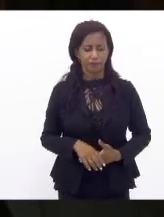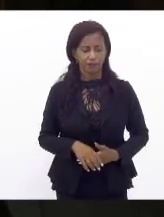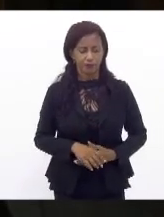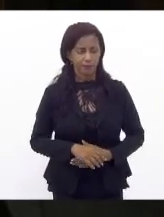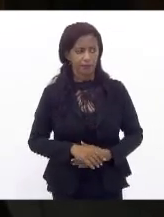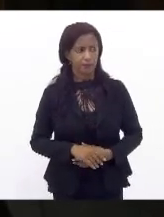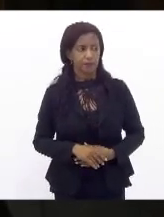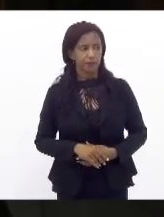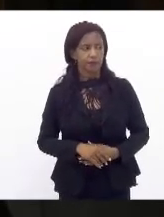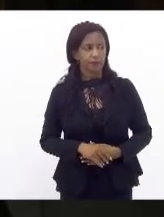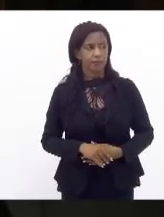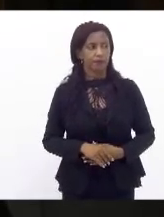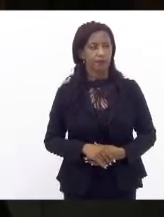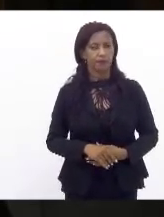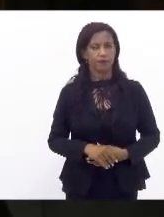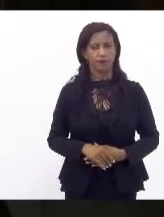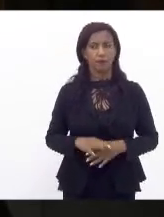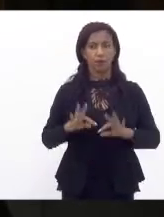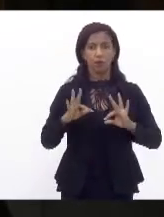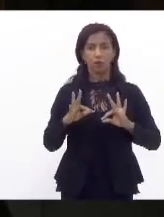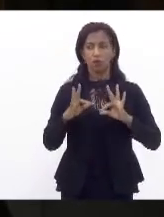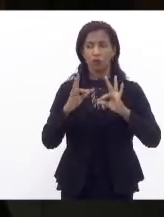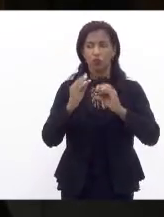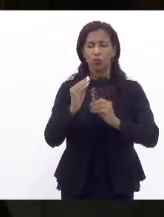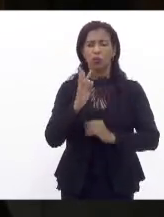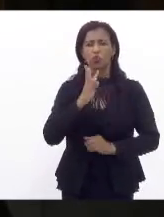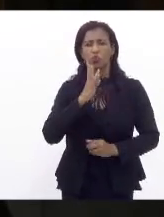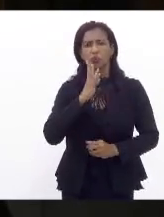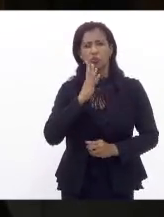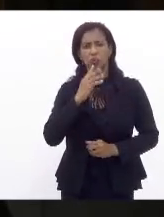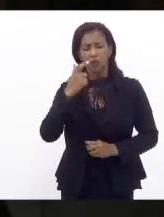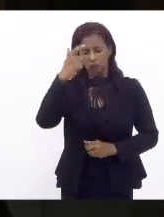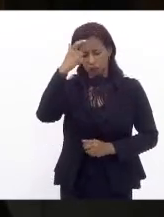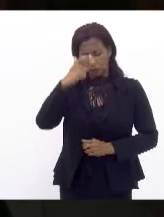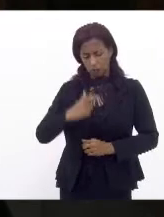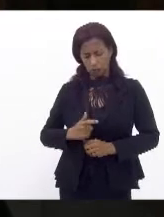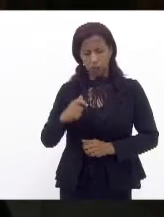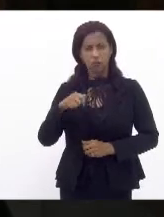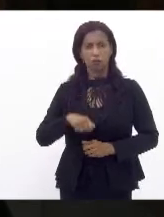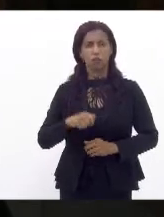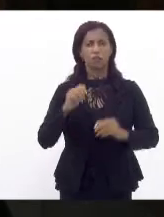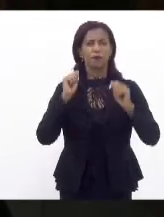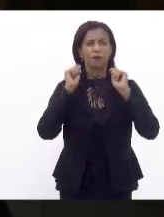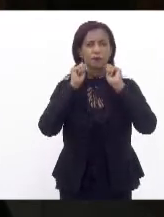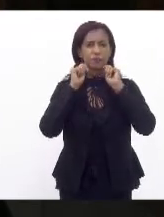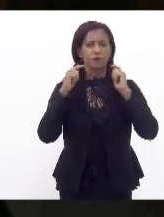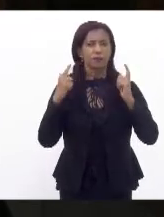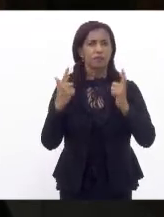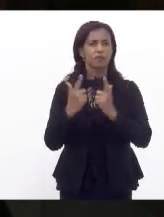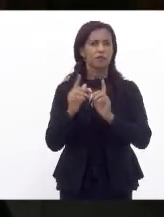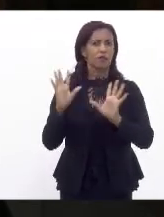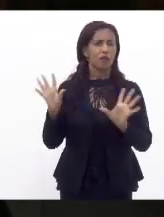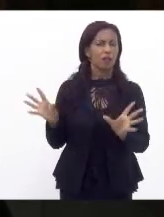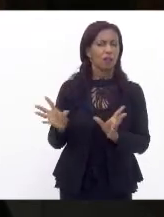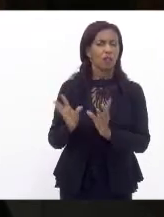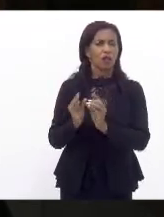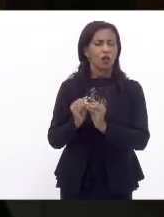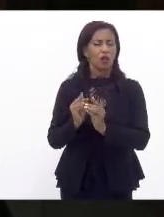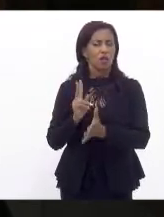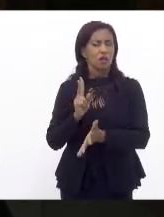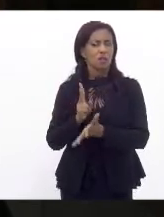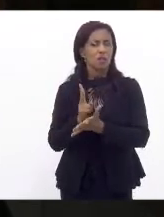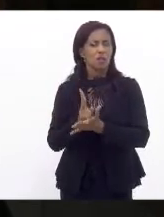Todos conhecem o meu perfil nessa casa, que se resume sempre ao